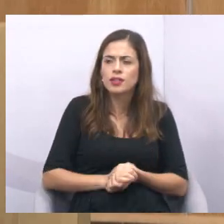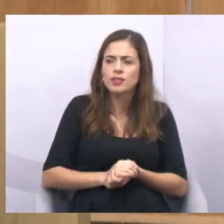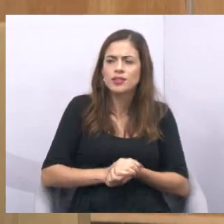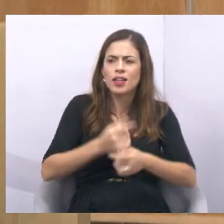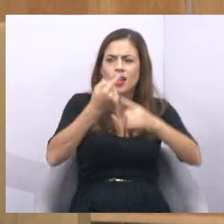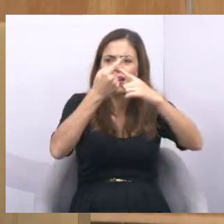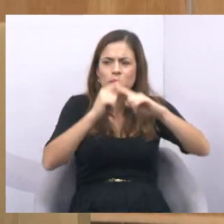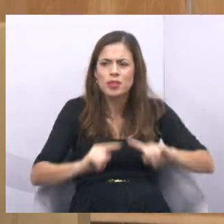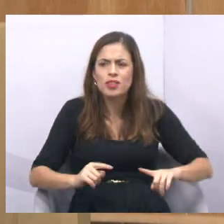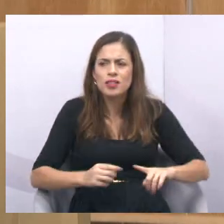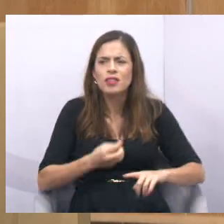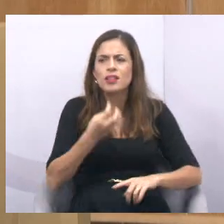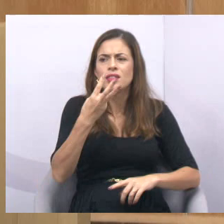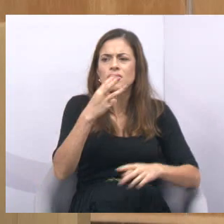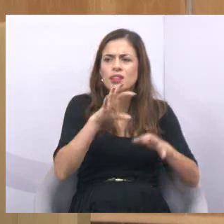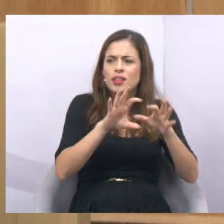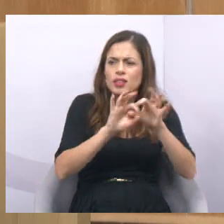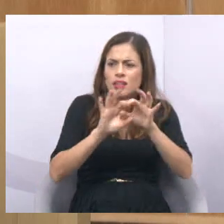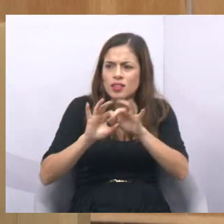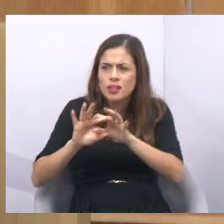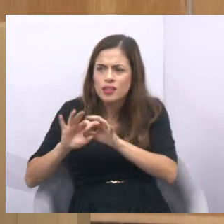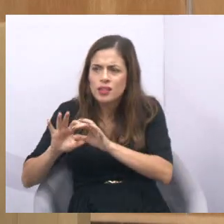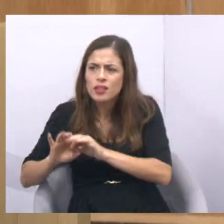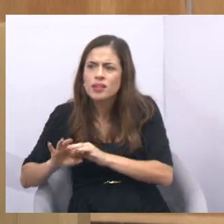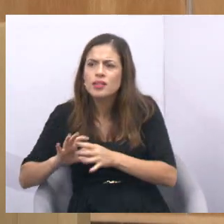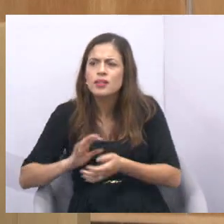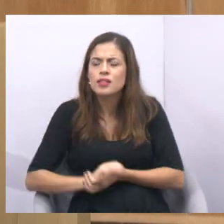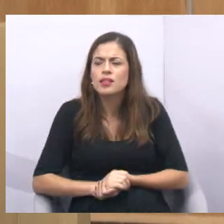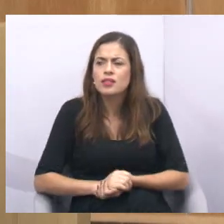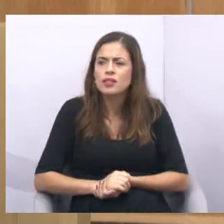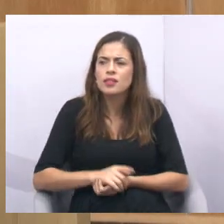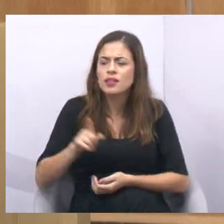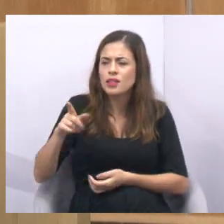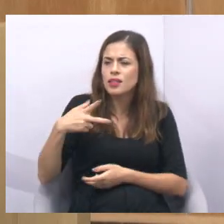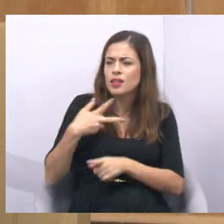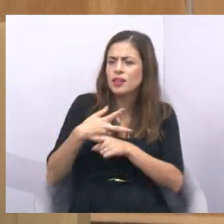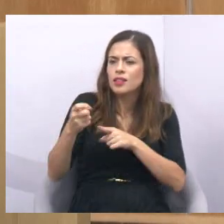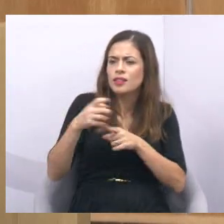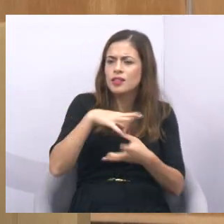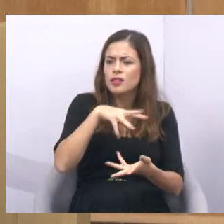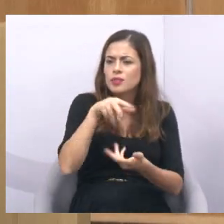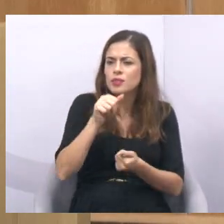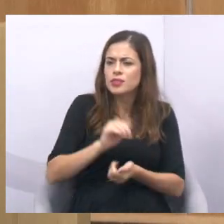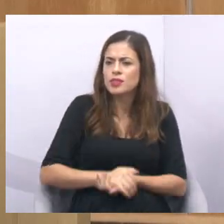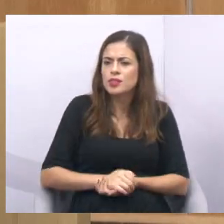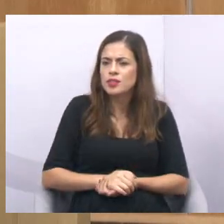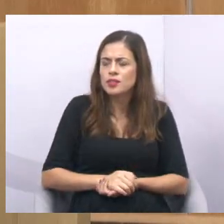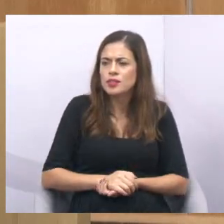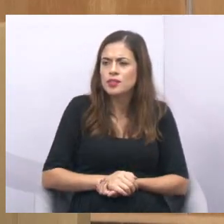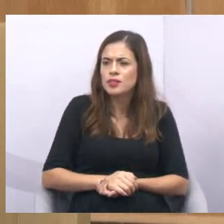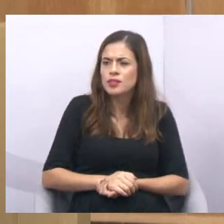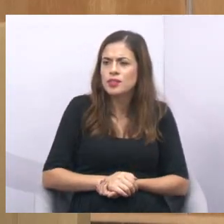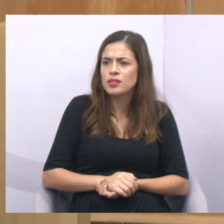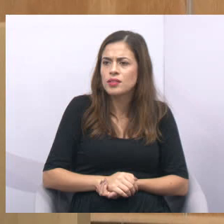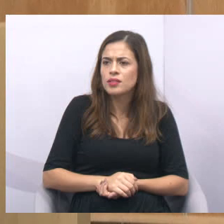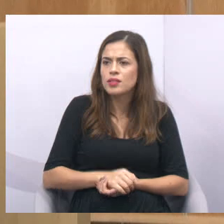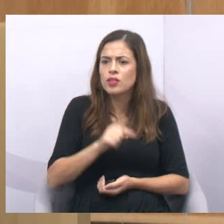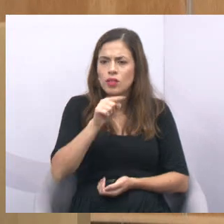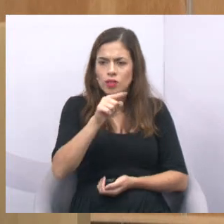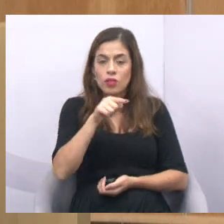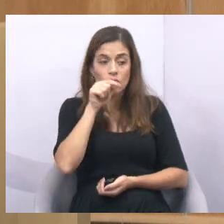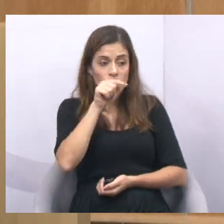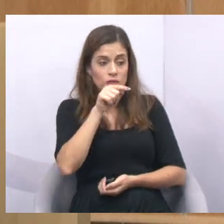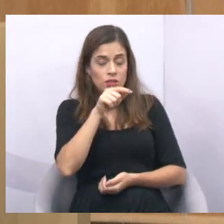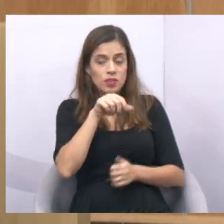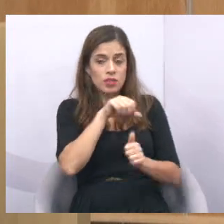Olimpíadas, ganhou o campeonato, que nem ele, ganhou o Mundial lá, tem medalha no Mundial, e fala assim: eu vou fazer você ficar